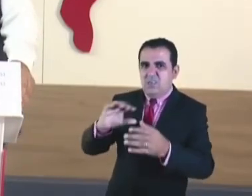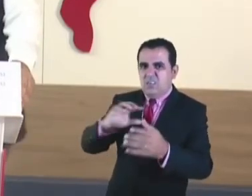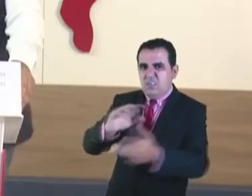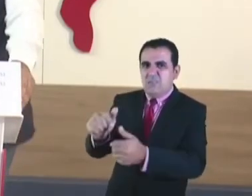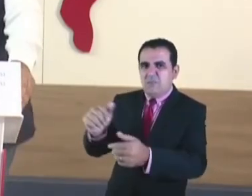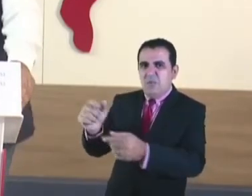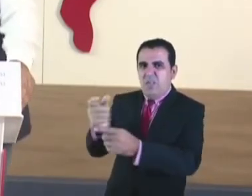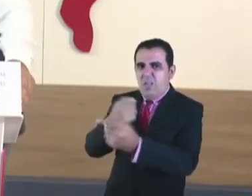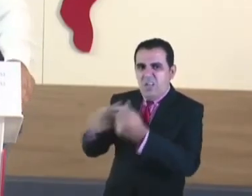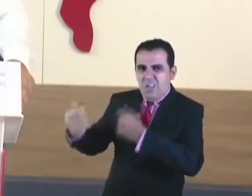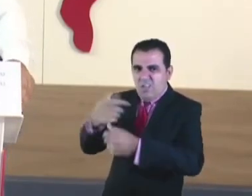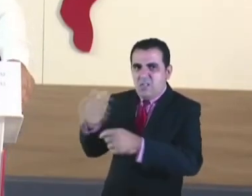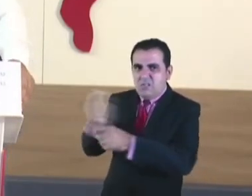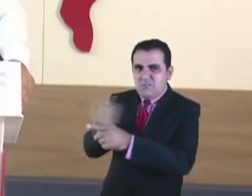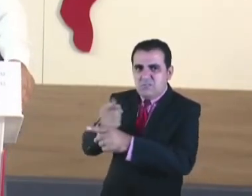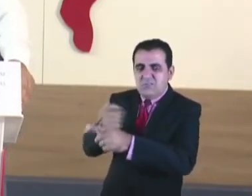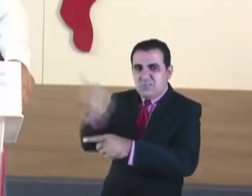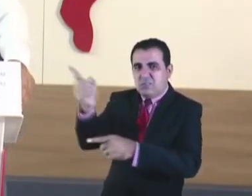fake news.